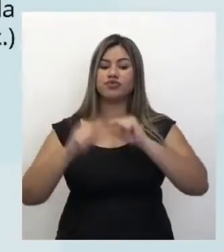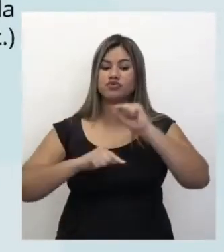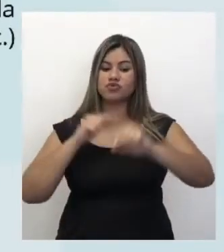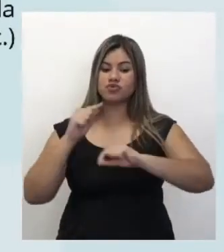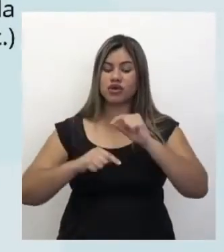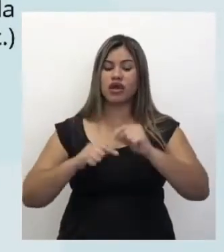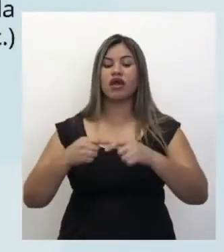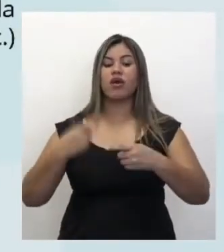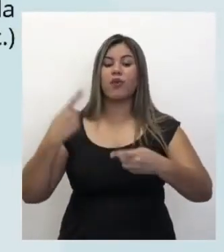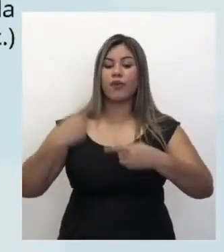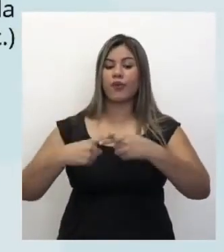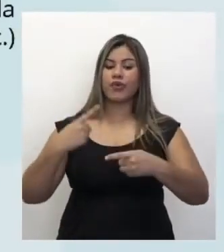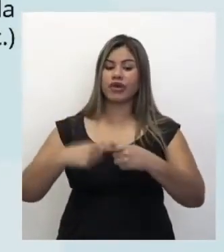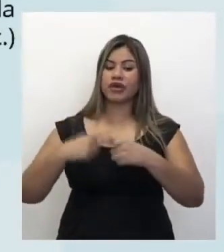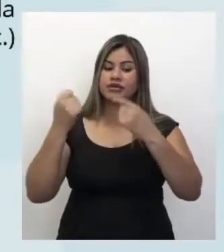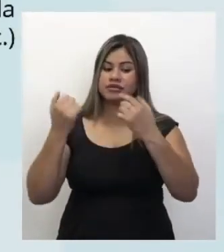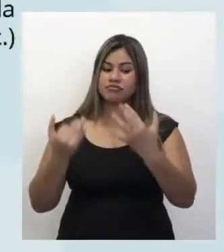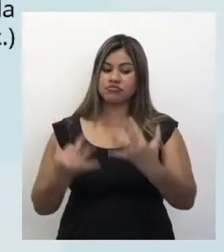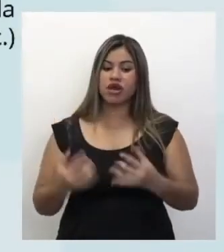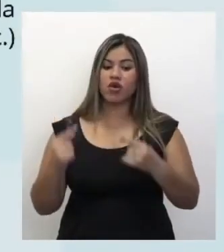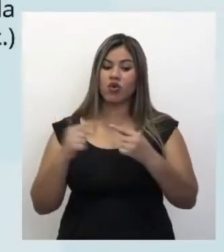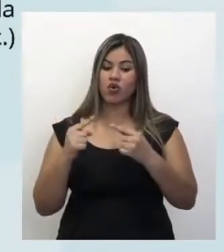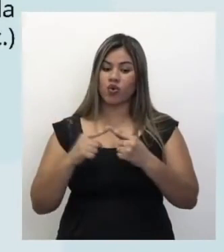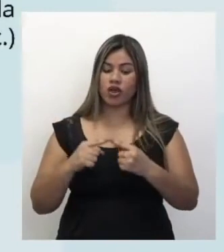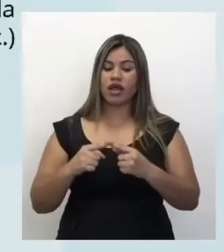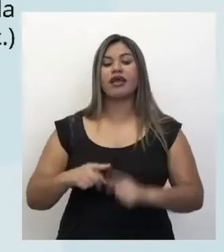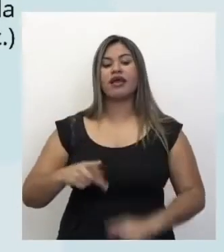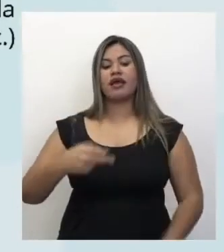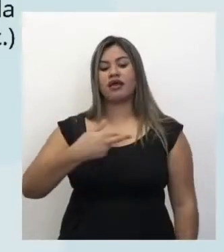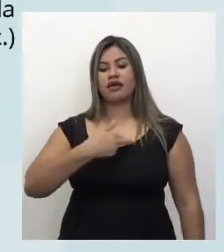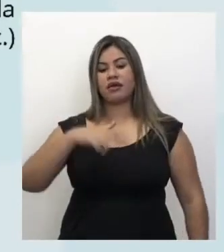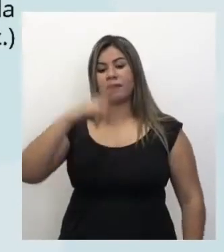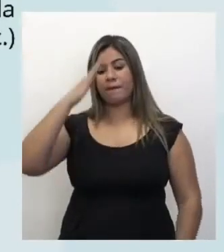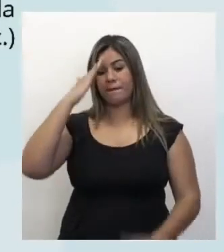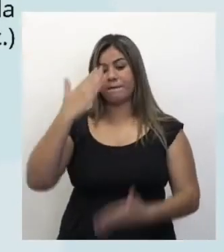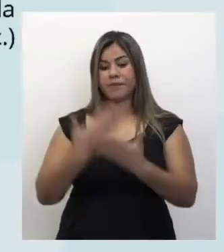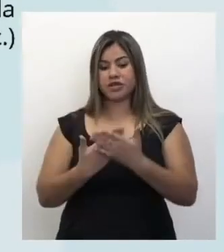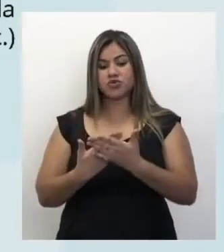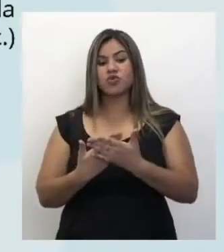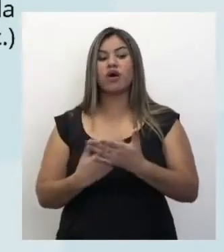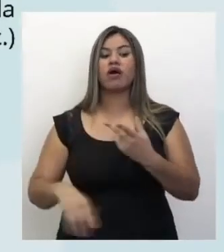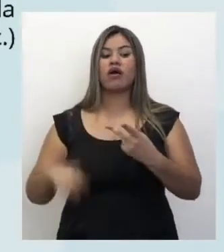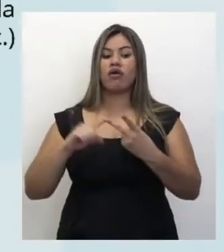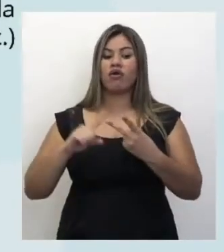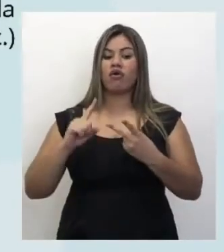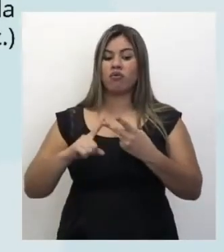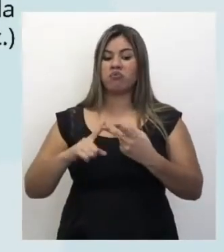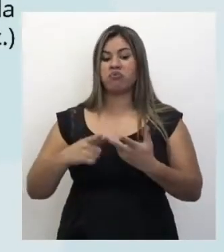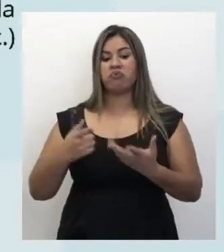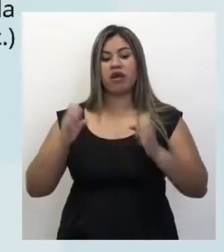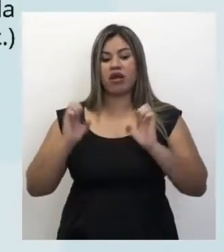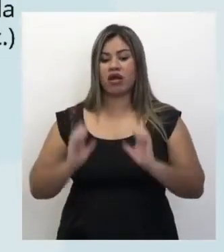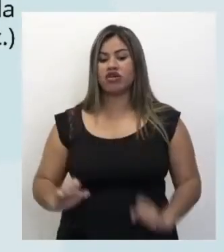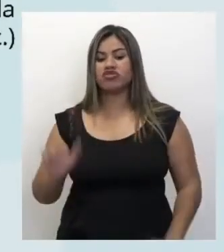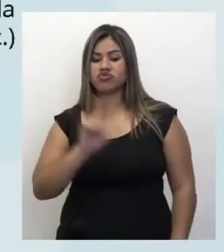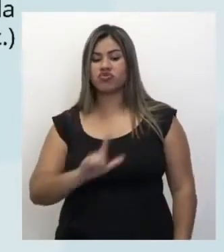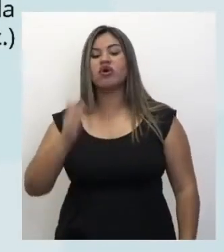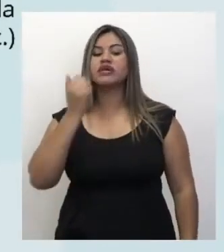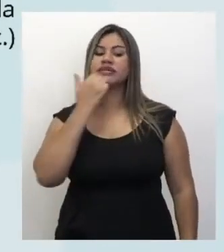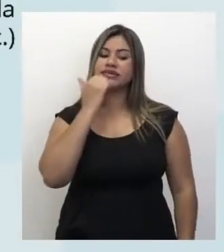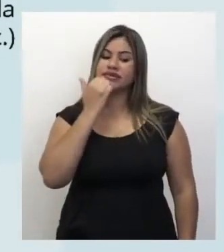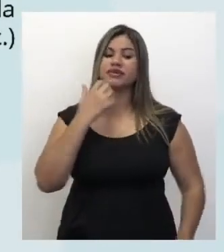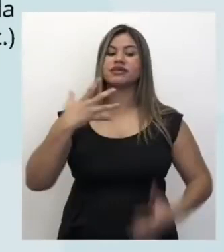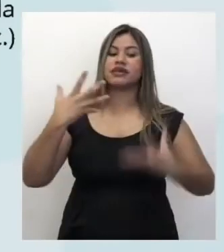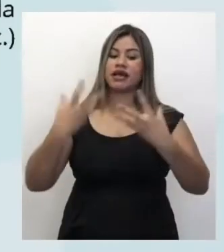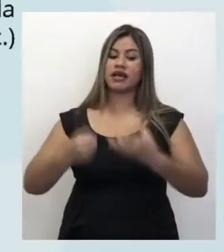em um princípio, uma crença pessoal, numa constatação ética, lógica, científica, etc., que